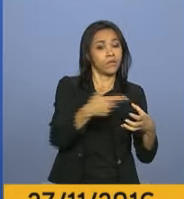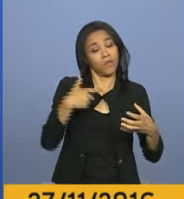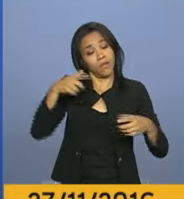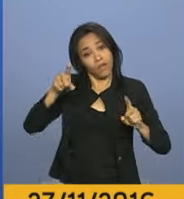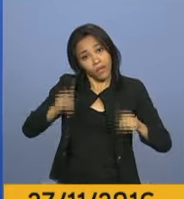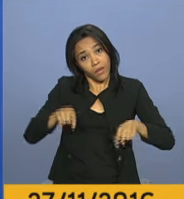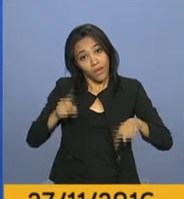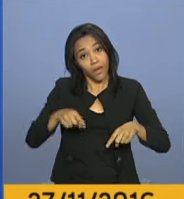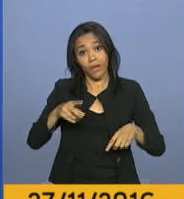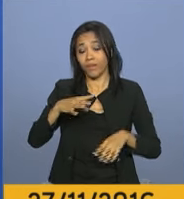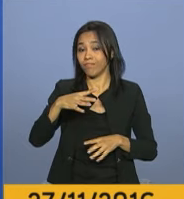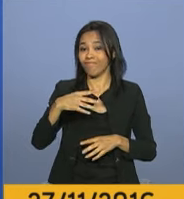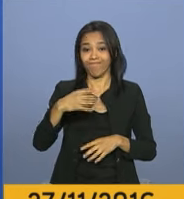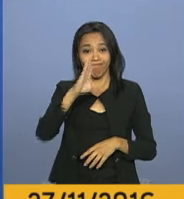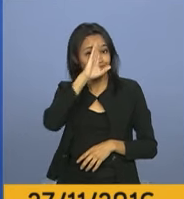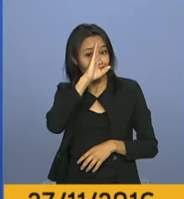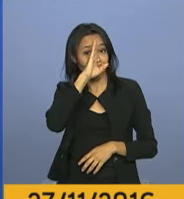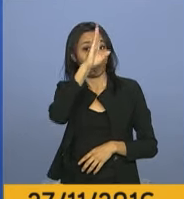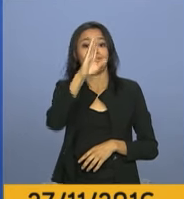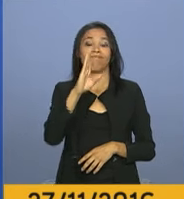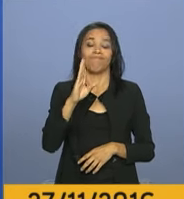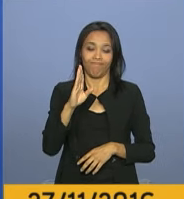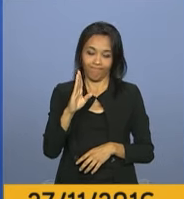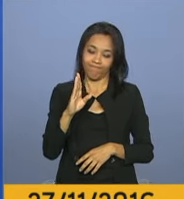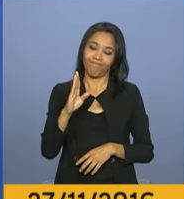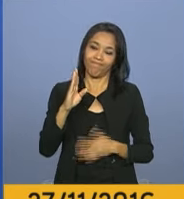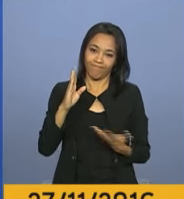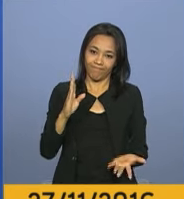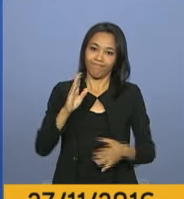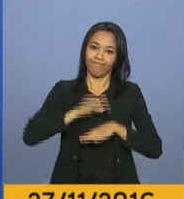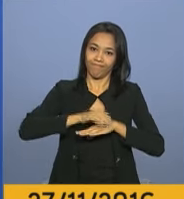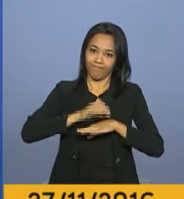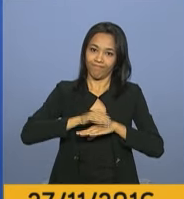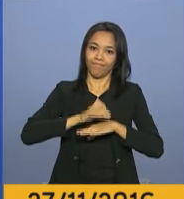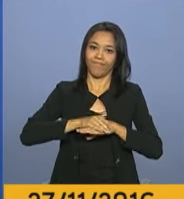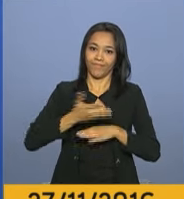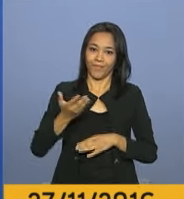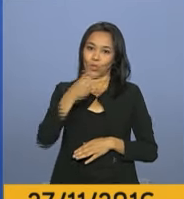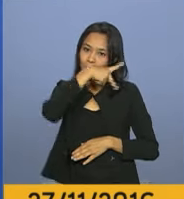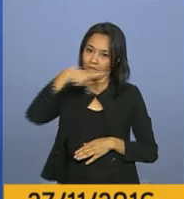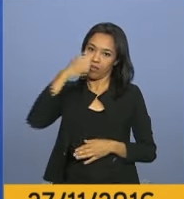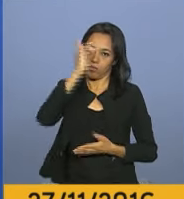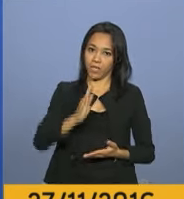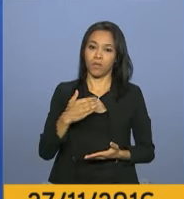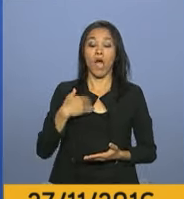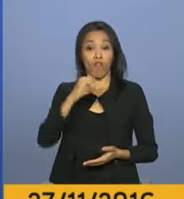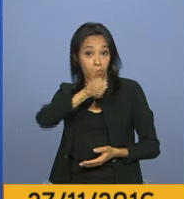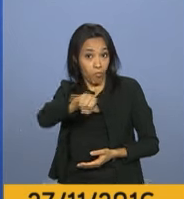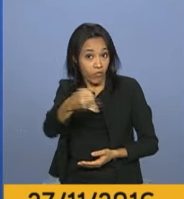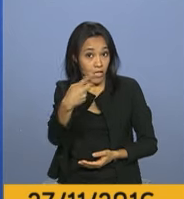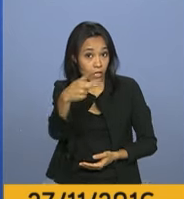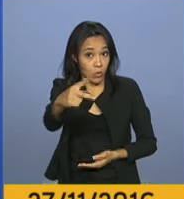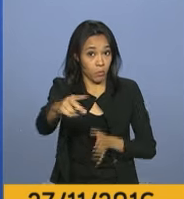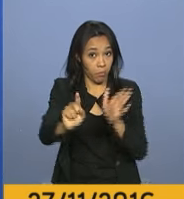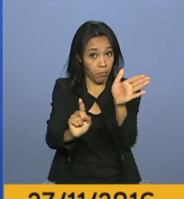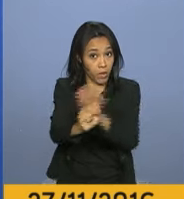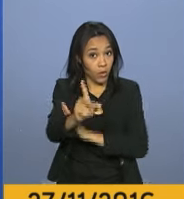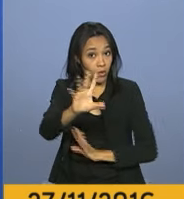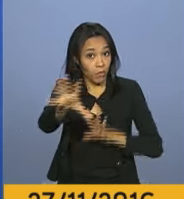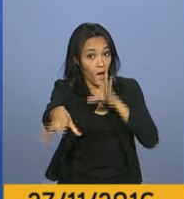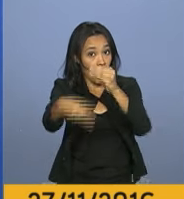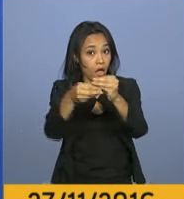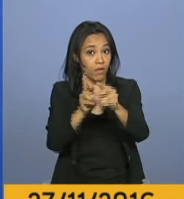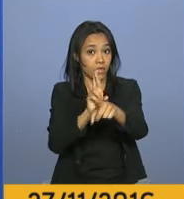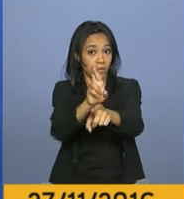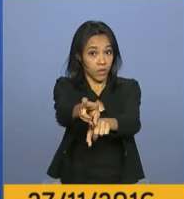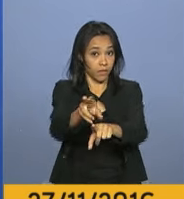tarefa indispensável para o presidente da República. Agora, muitas e muitas vezes, eu vou aproveitar a sua pergunta para dizer o seguinte: muitas e